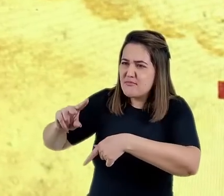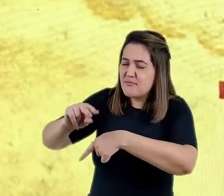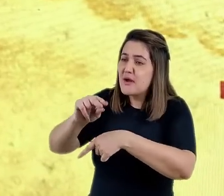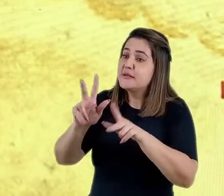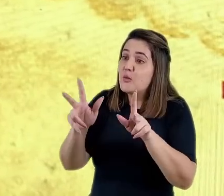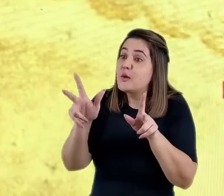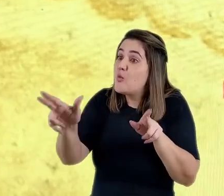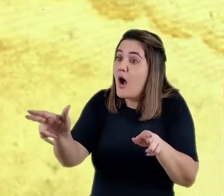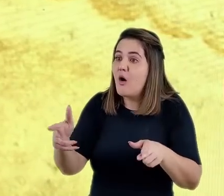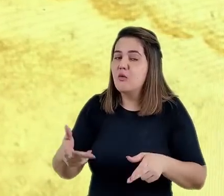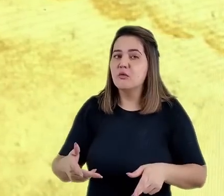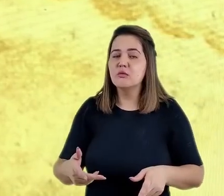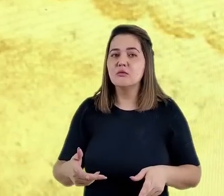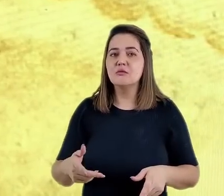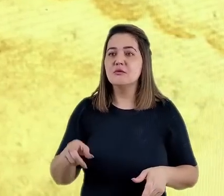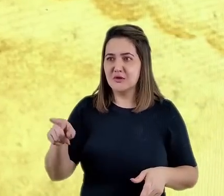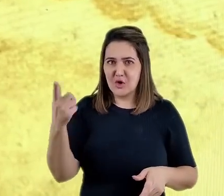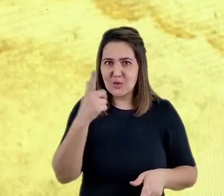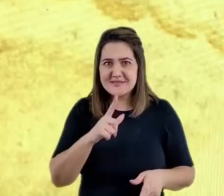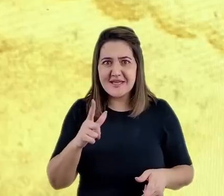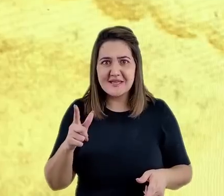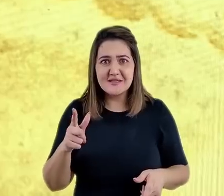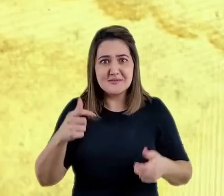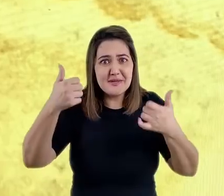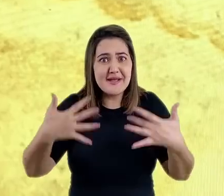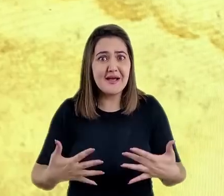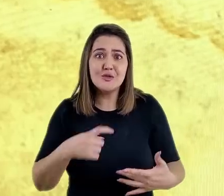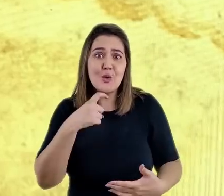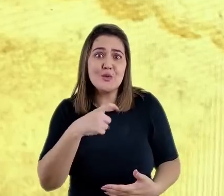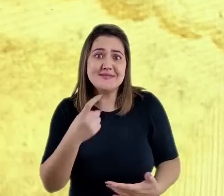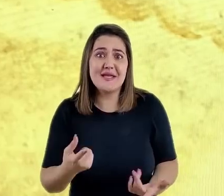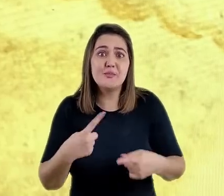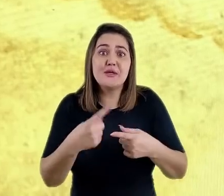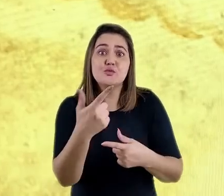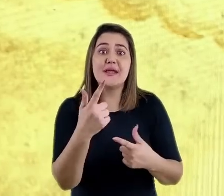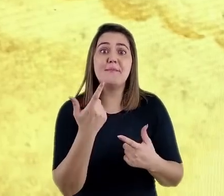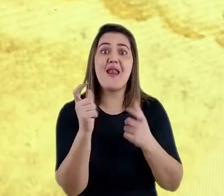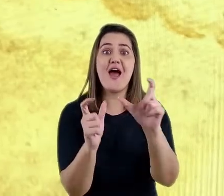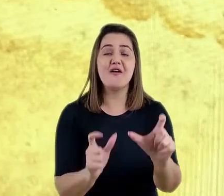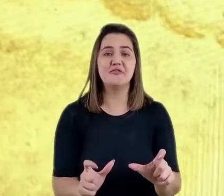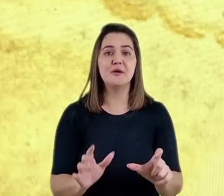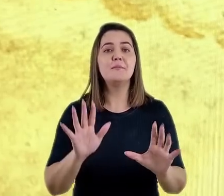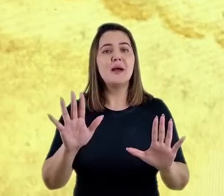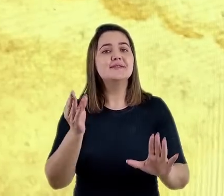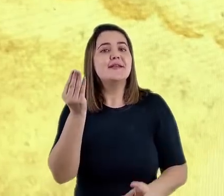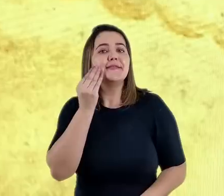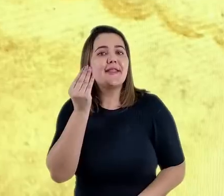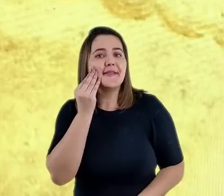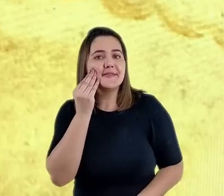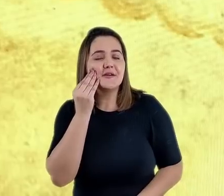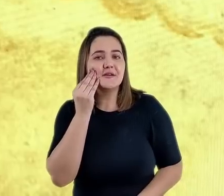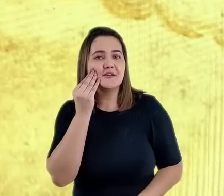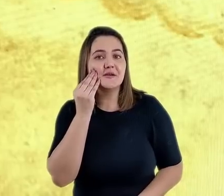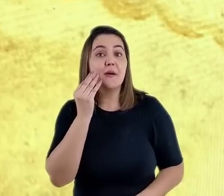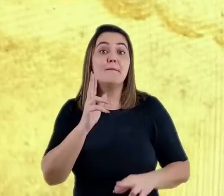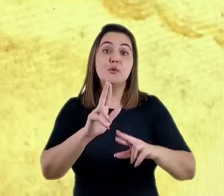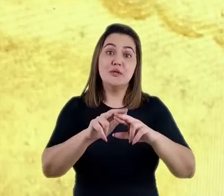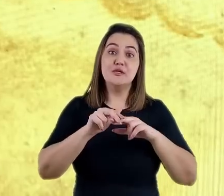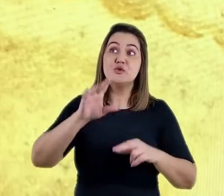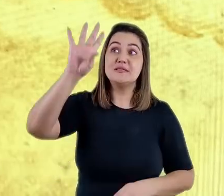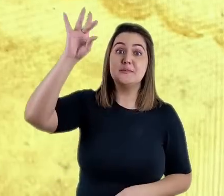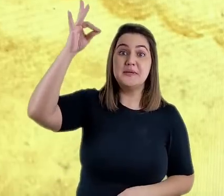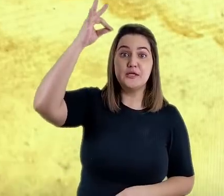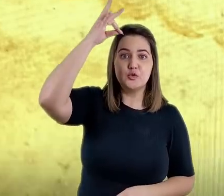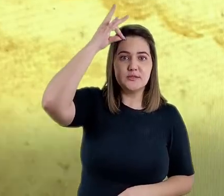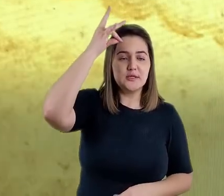realidades muito acima daquilo que nós possamos compreender. Então o Espírito Santo conduziu para que eles escrevessem esta